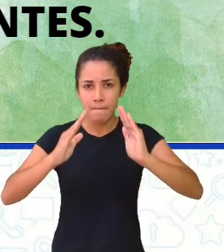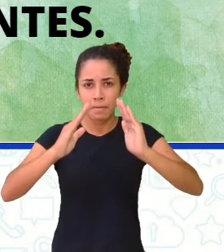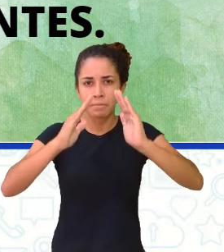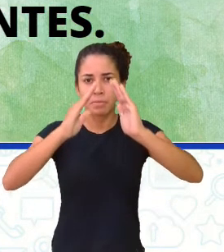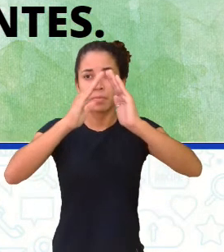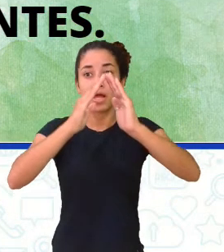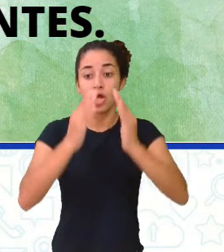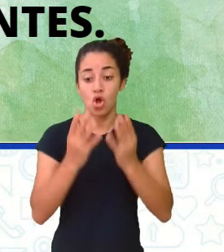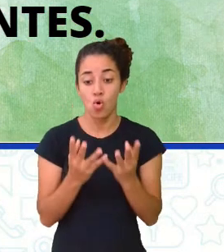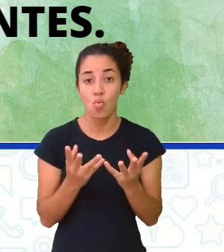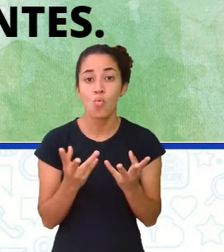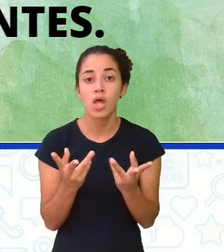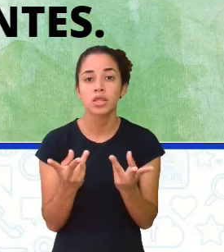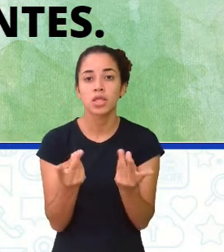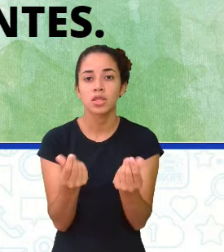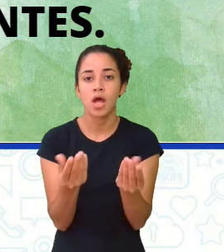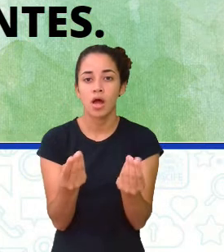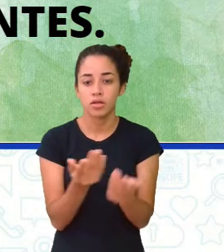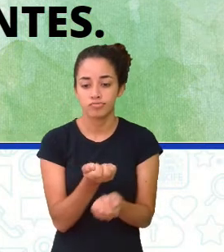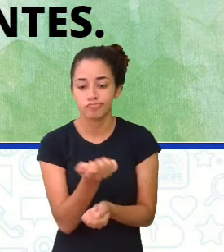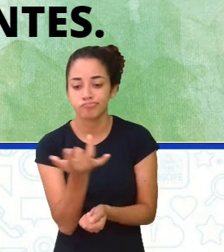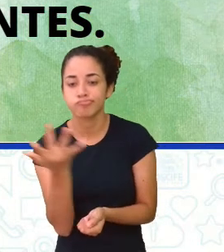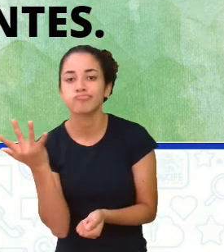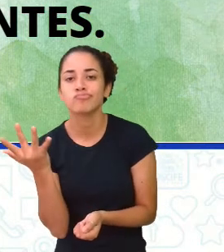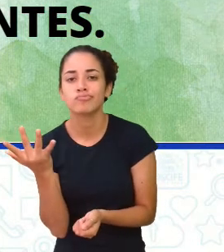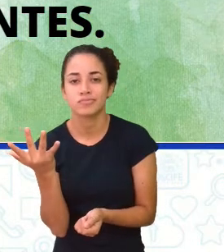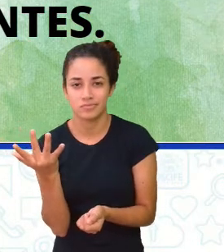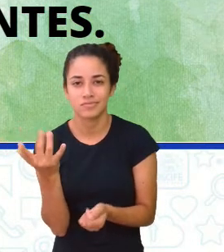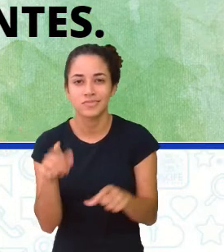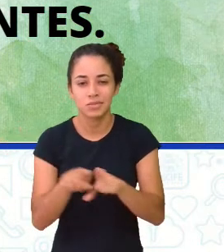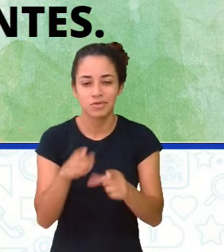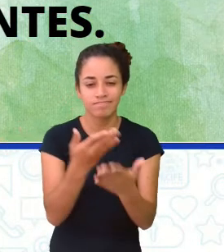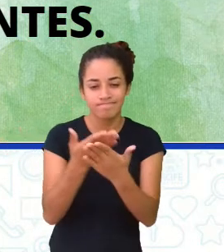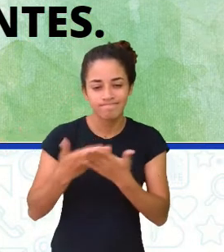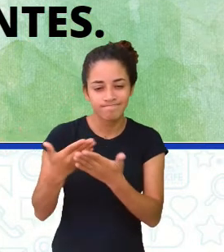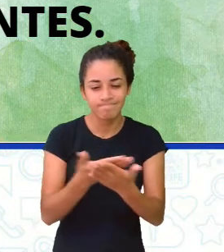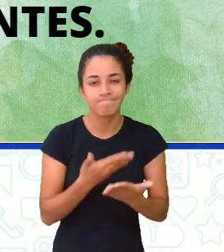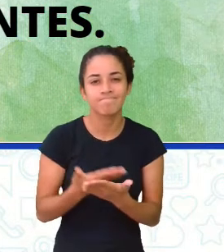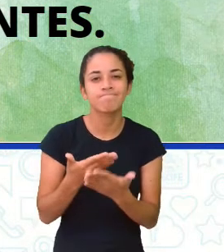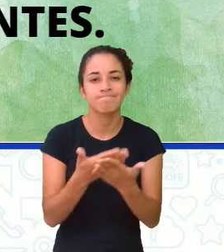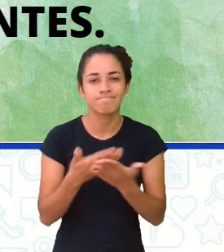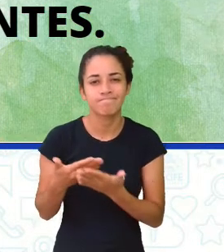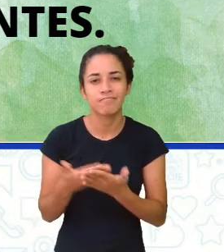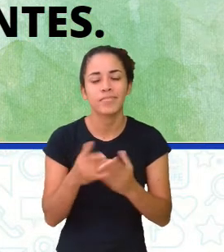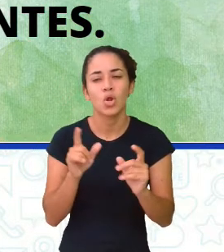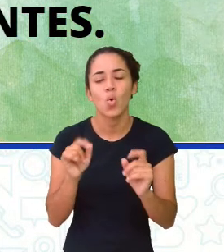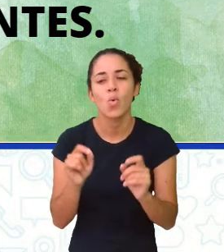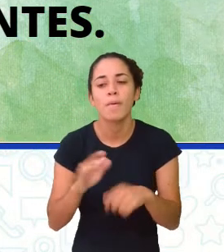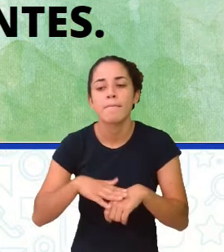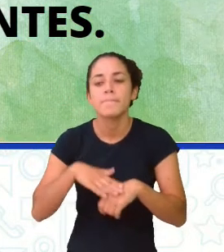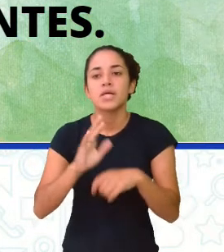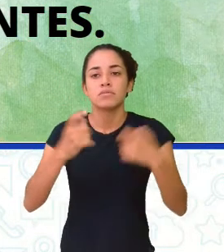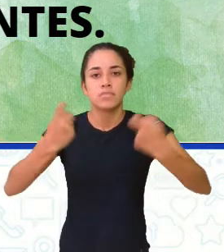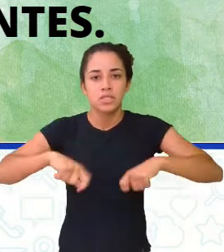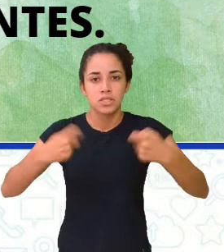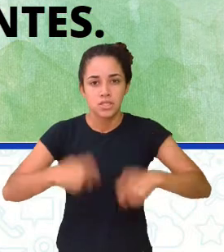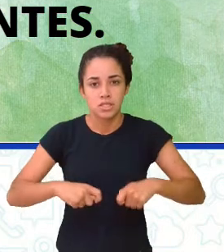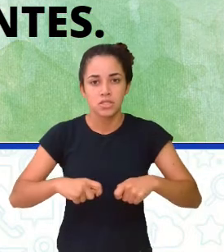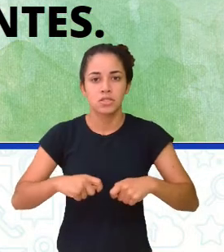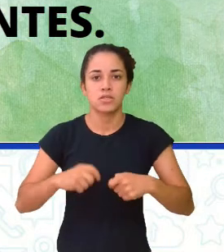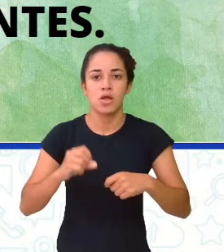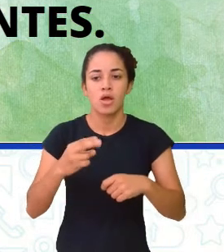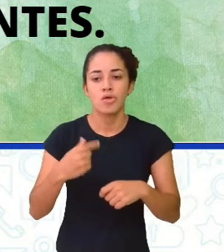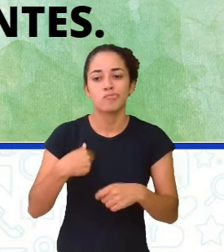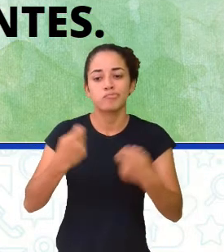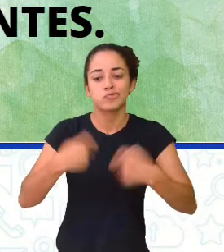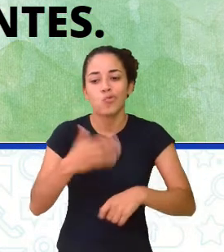quantidades equivalentes. Em quantidades também foram estudadas para ver o que é que deve ser mais ingerido, menos ingerido, mais